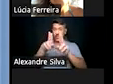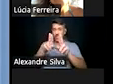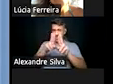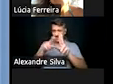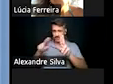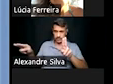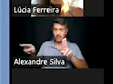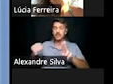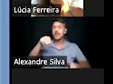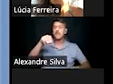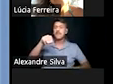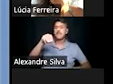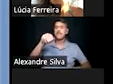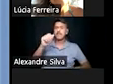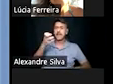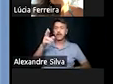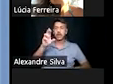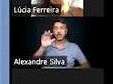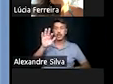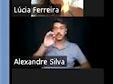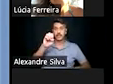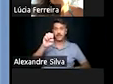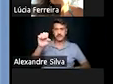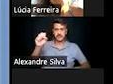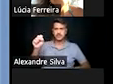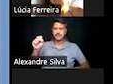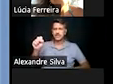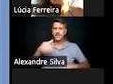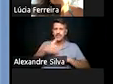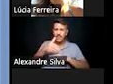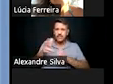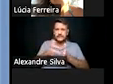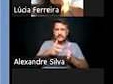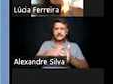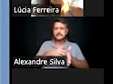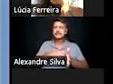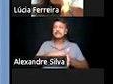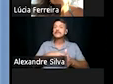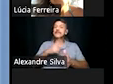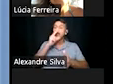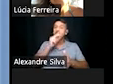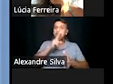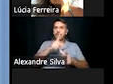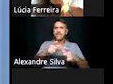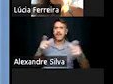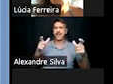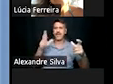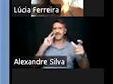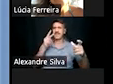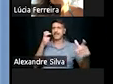de todo o registro que é feito, seja por um aluno de graduação, de pós-graduação, um professor,